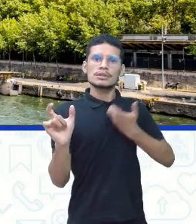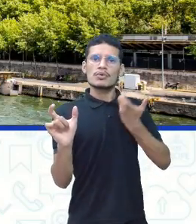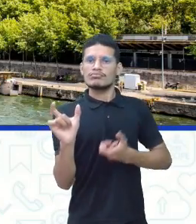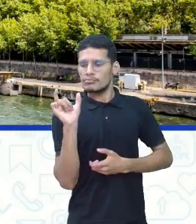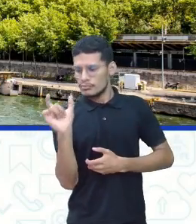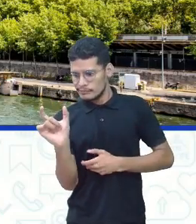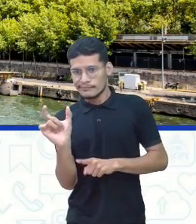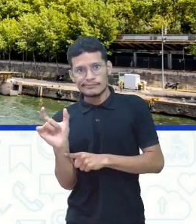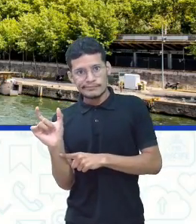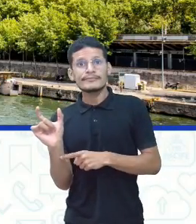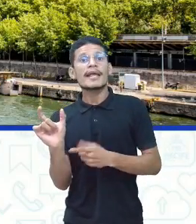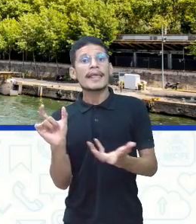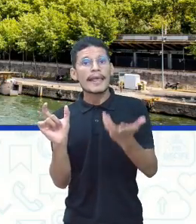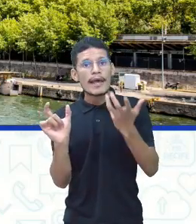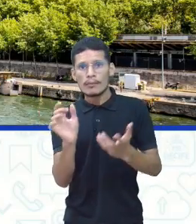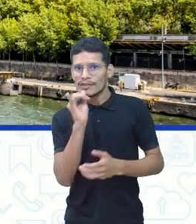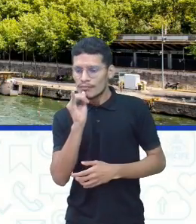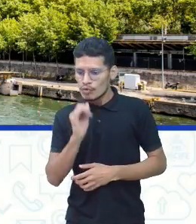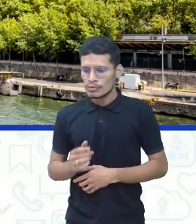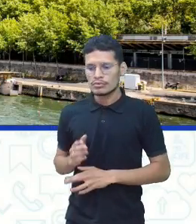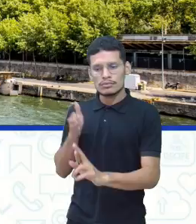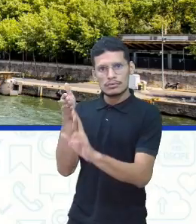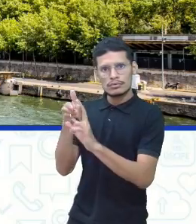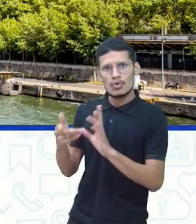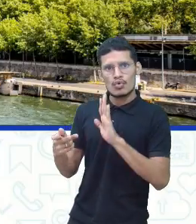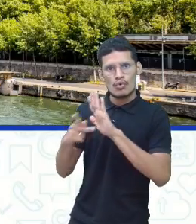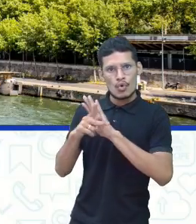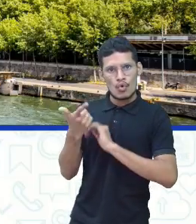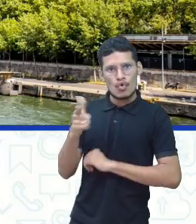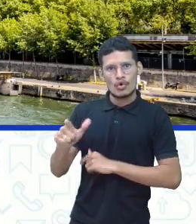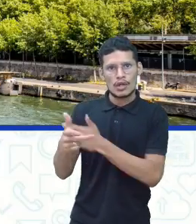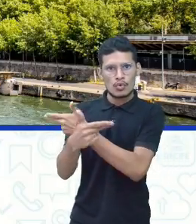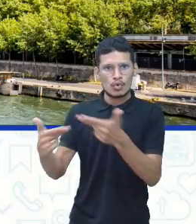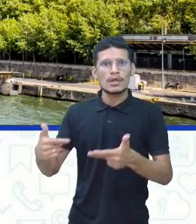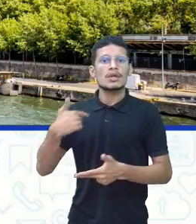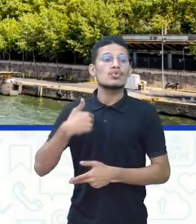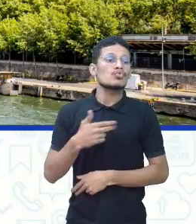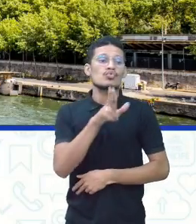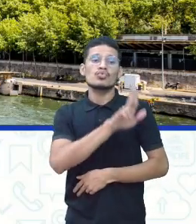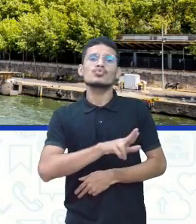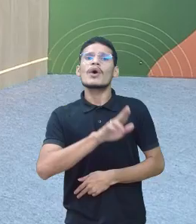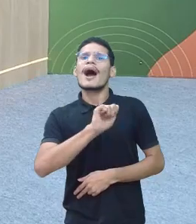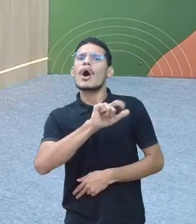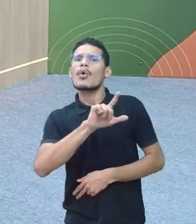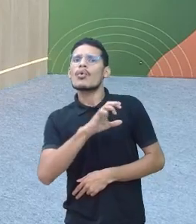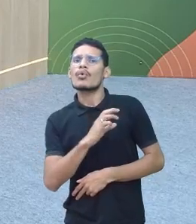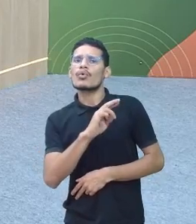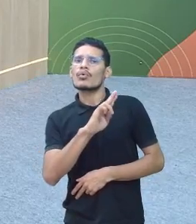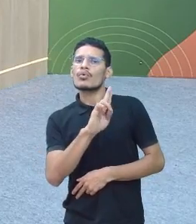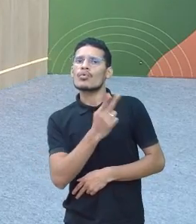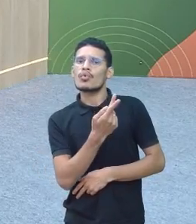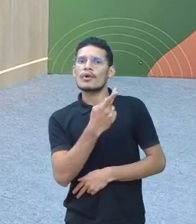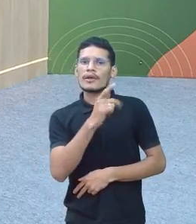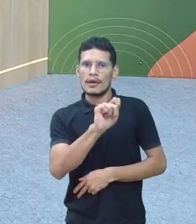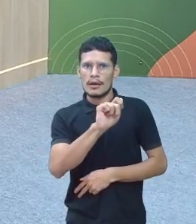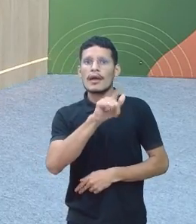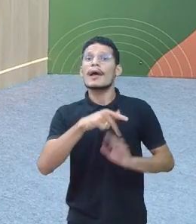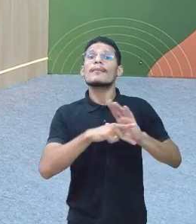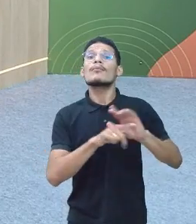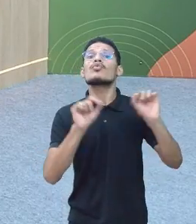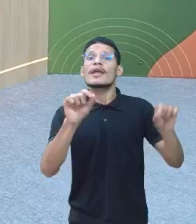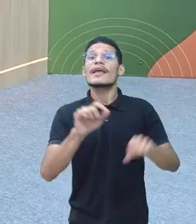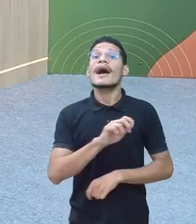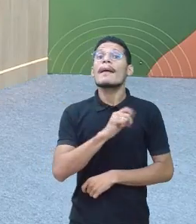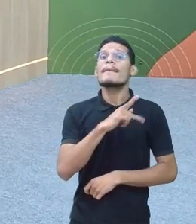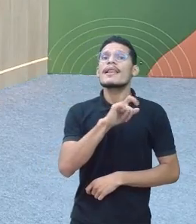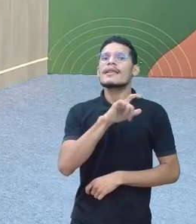quando eu quero referenciar alguma coisa e eu uso uma alcunha, o que é uma alcunha, Vivi? É, na verdade, um apelido,